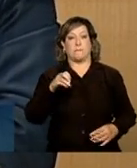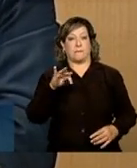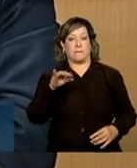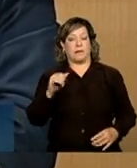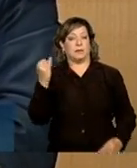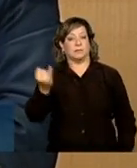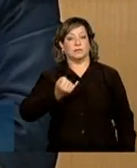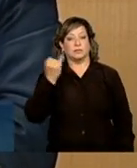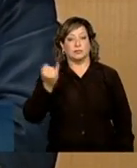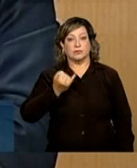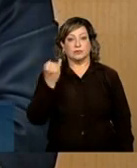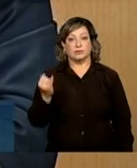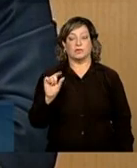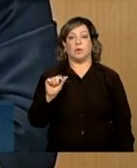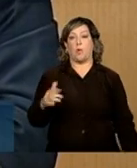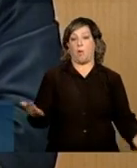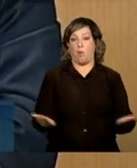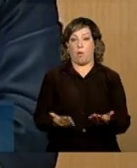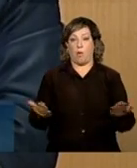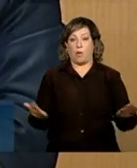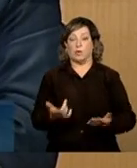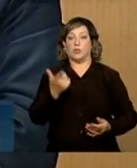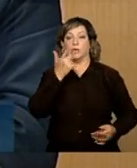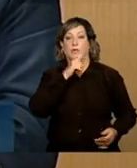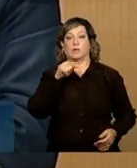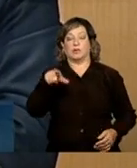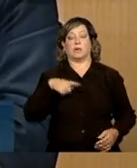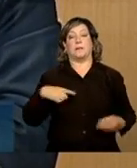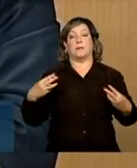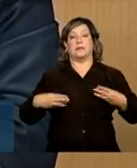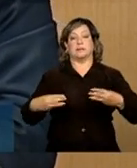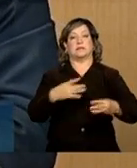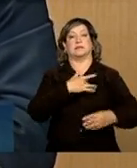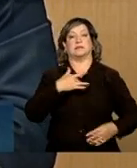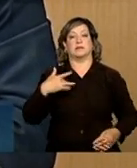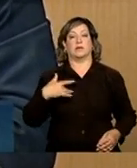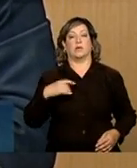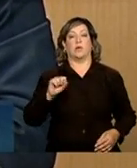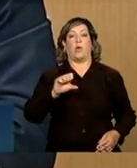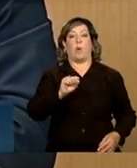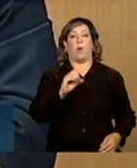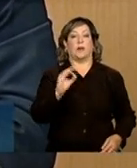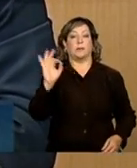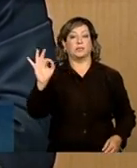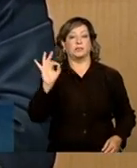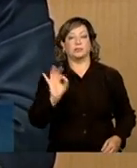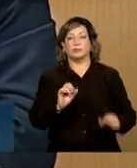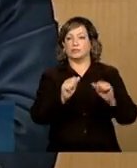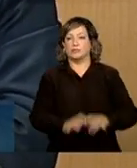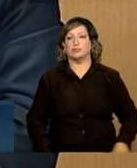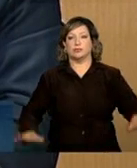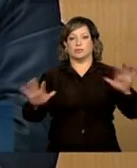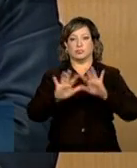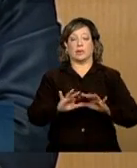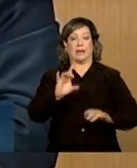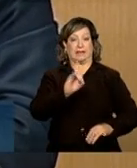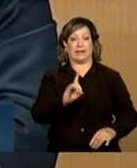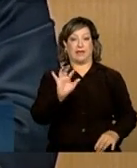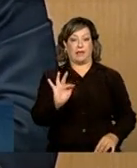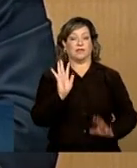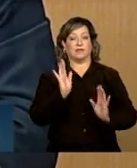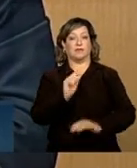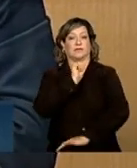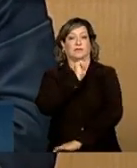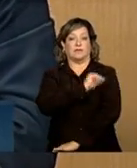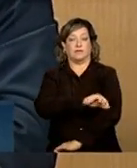Ministro que é essa meta que hoje é estabelecida pelo Ministério da Saúde de 80% de cobertura o Distrito Federal vacinou